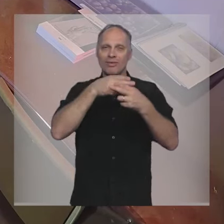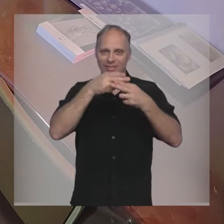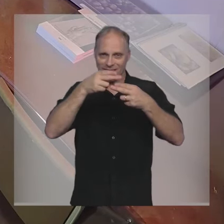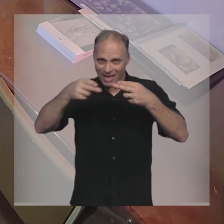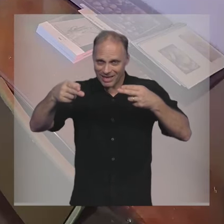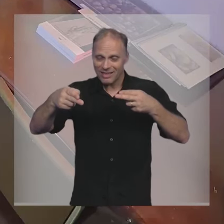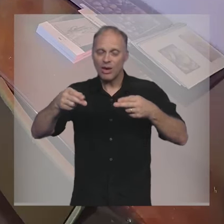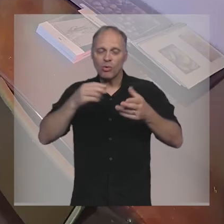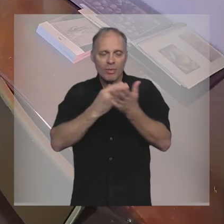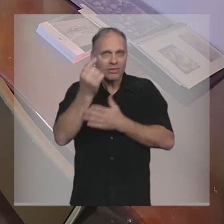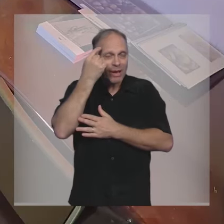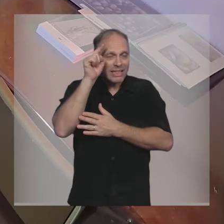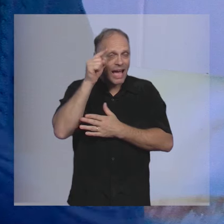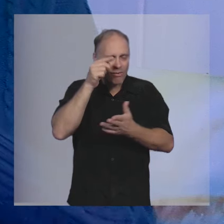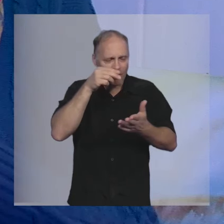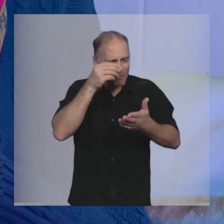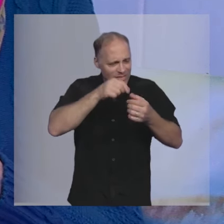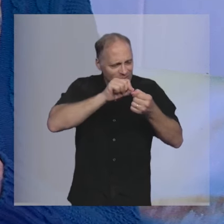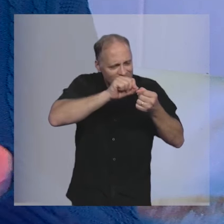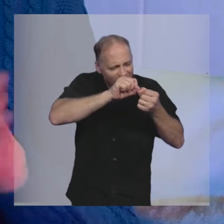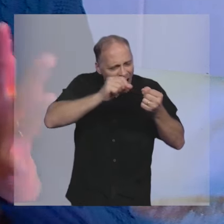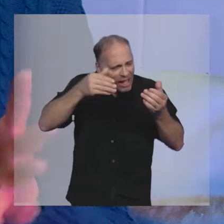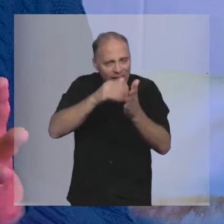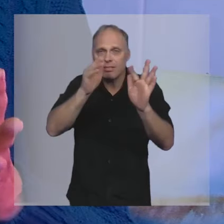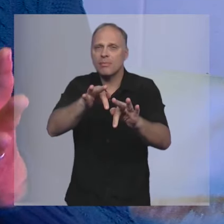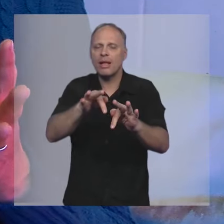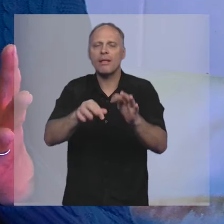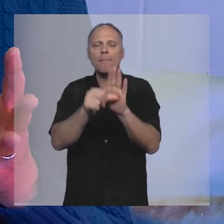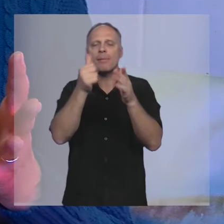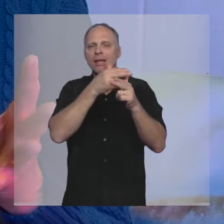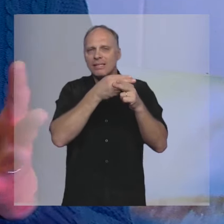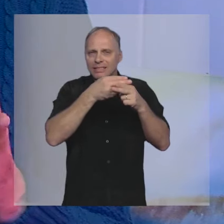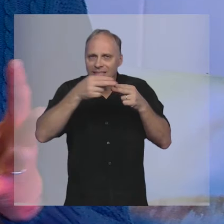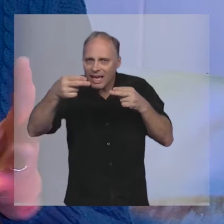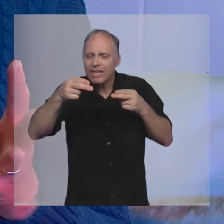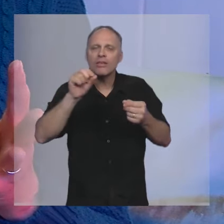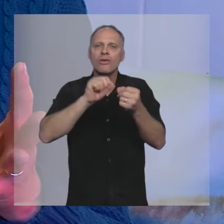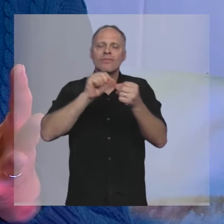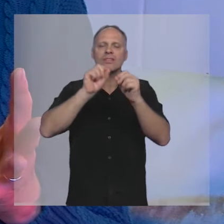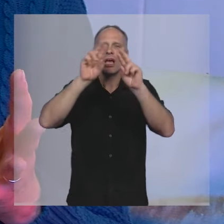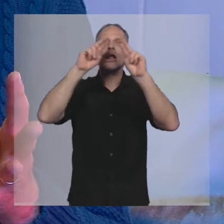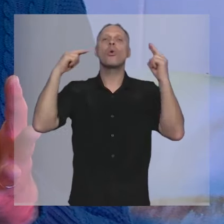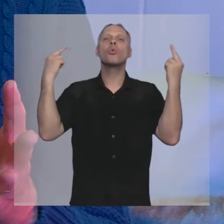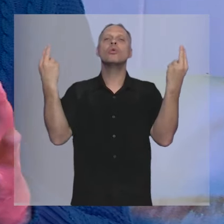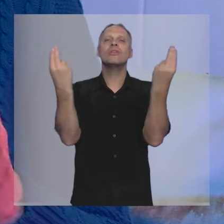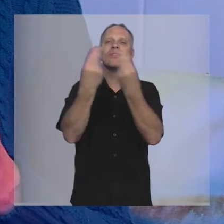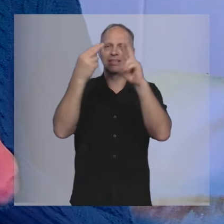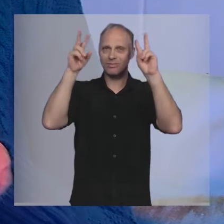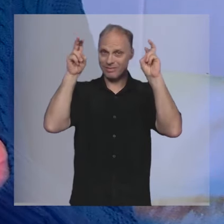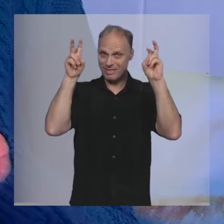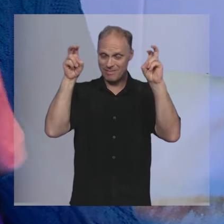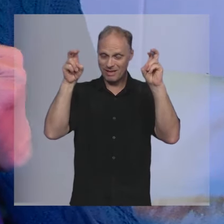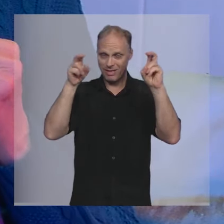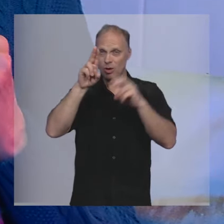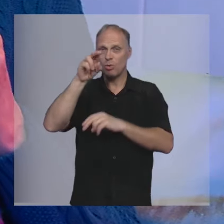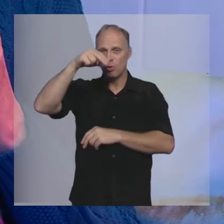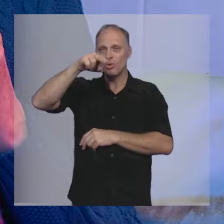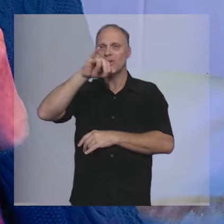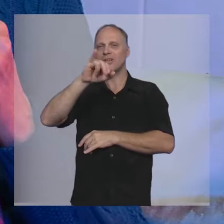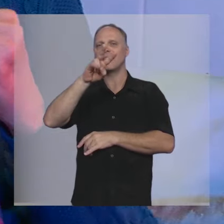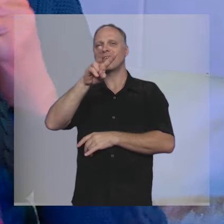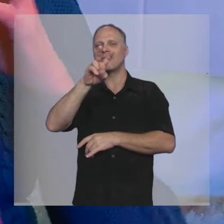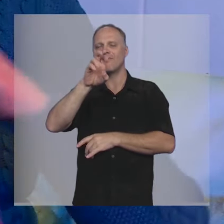ideia, eu tenho que esgotá-la. Então, a primeira série que eu fiz chamava-se Universos.